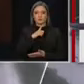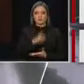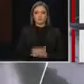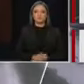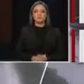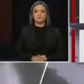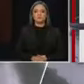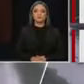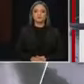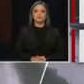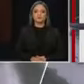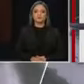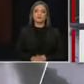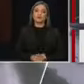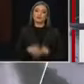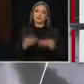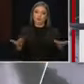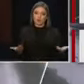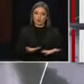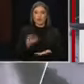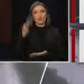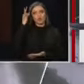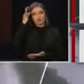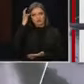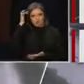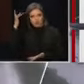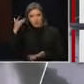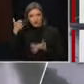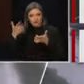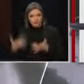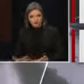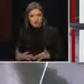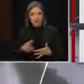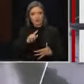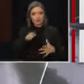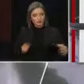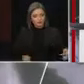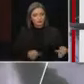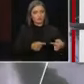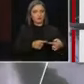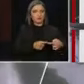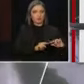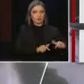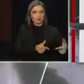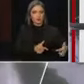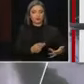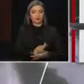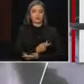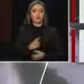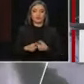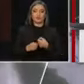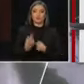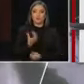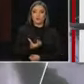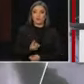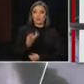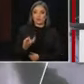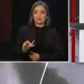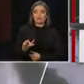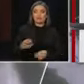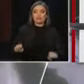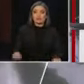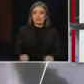Daí premissas teóricas a serem aplicadas aos fatos concretos. Artigo 63. Destruir,